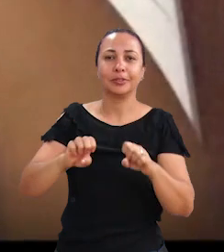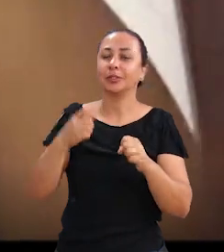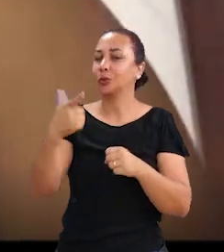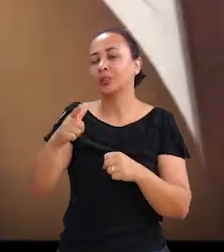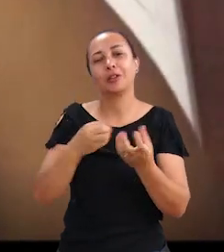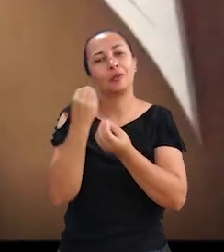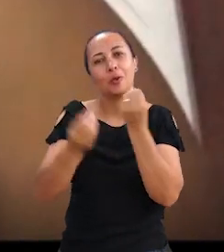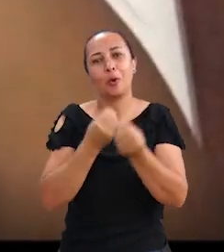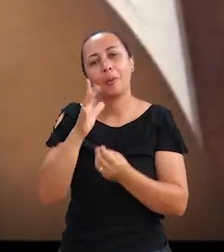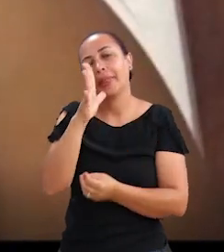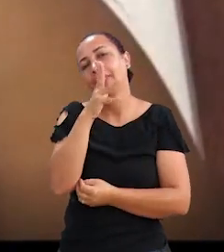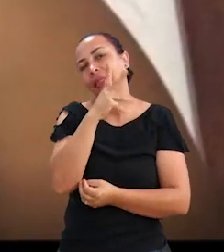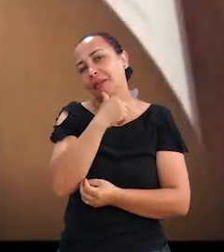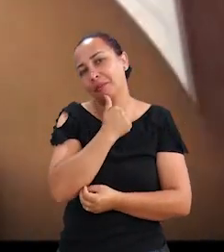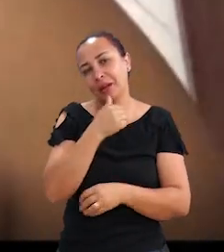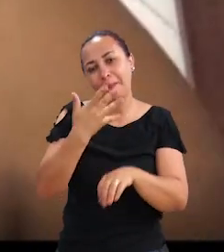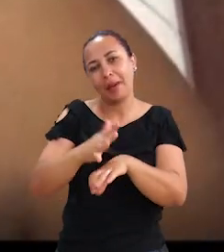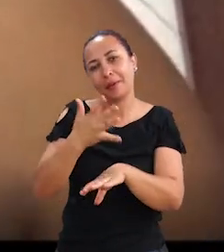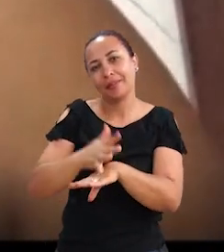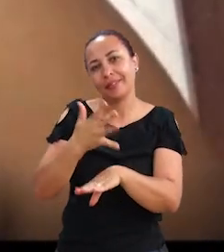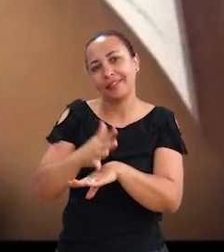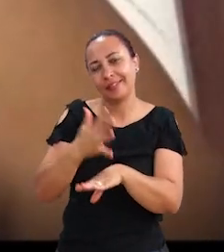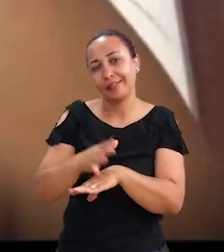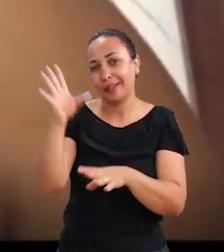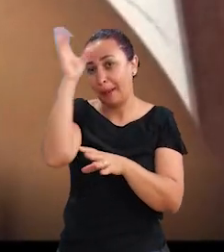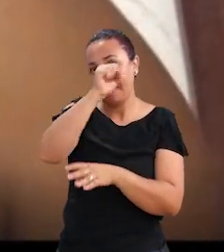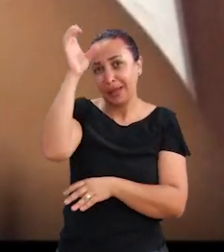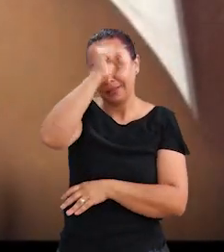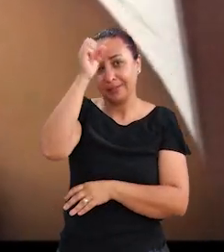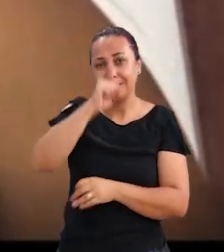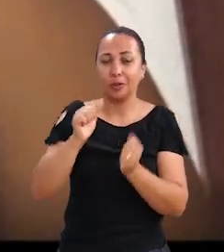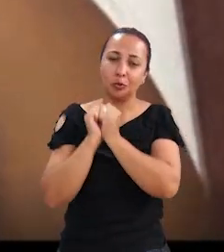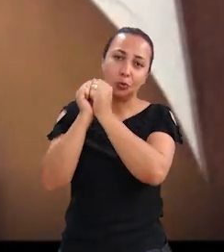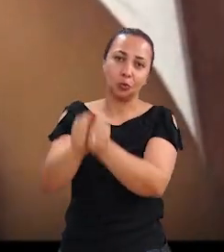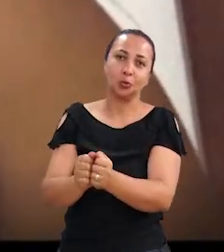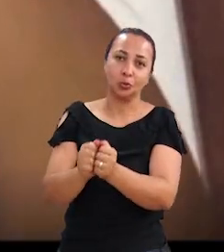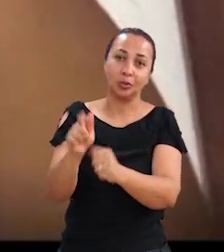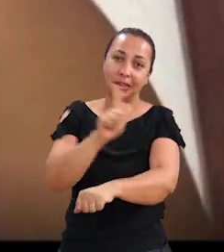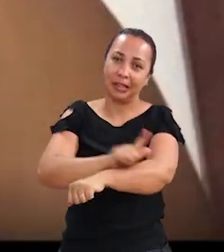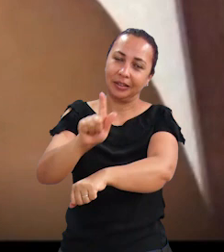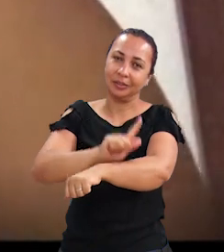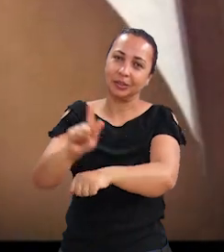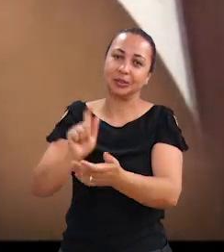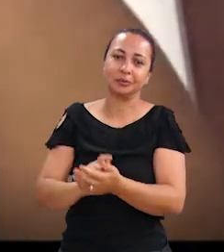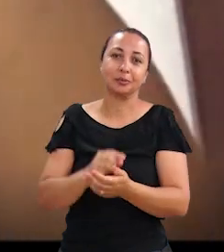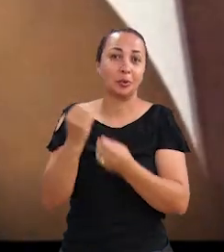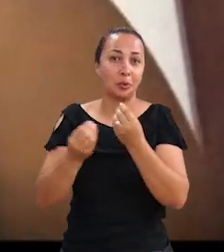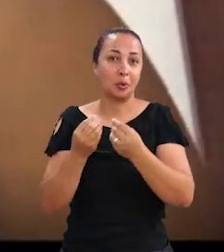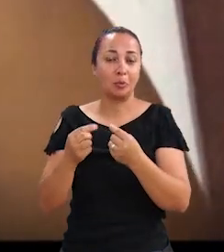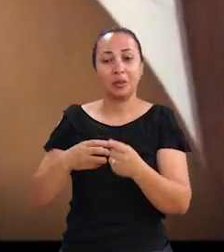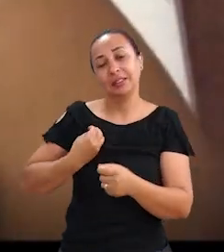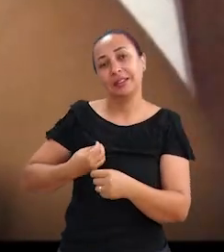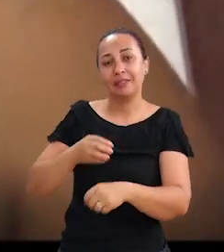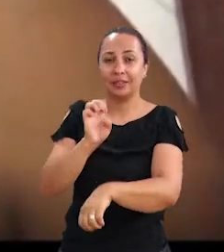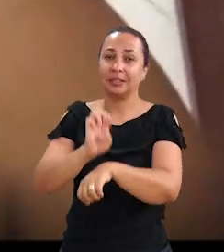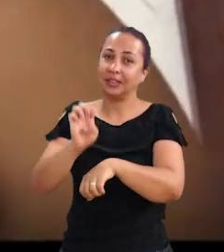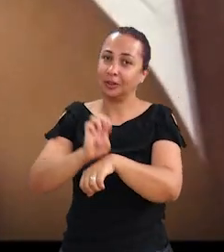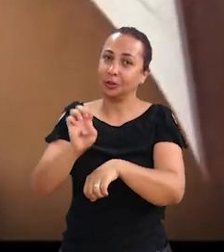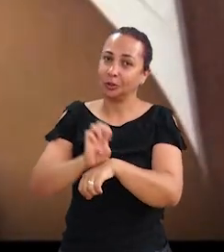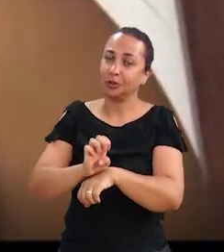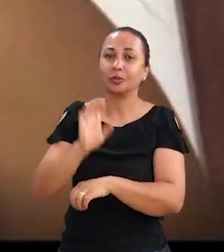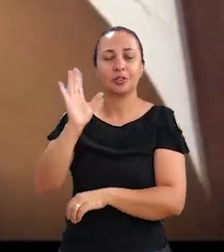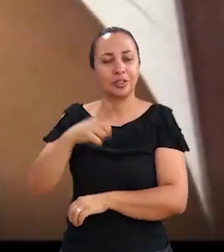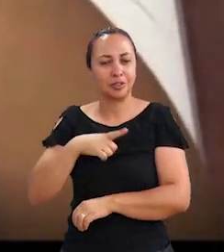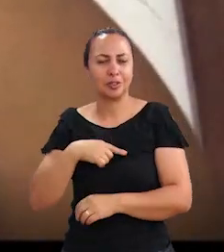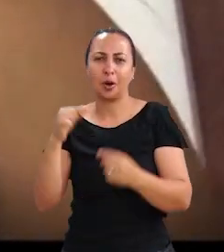então não teve como demorar para esse processo. Muitos tiveram que aprender conosco da graduação, como estavam estagiando, e a gente já